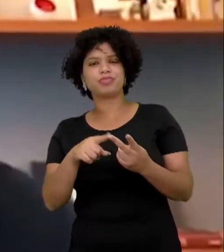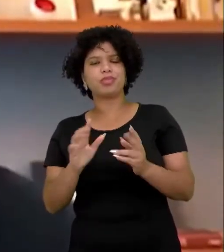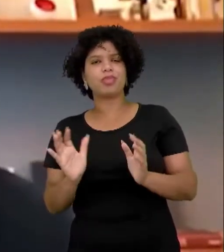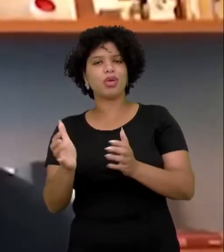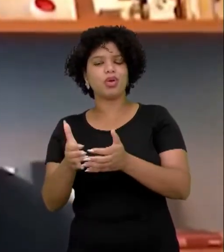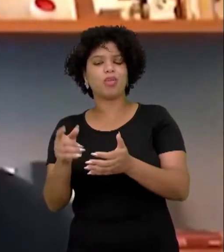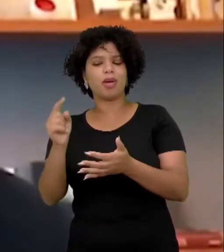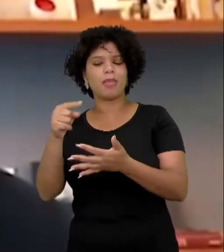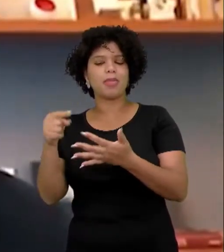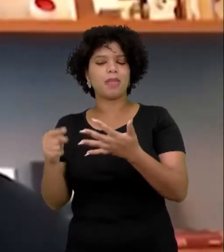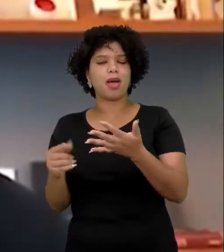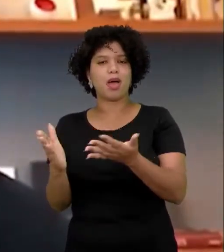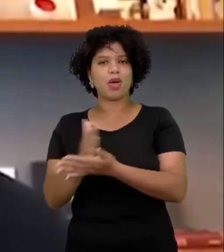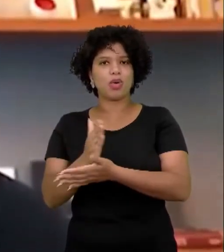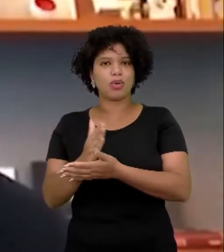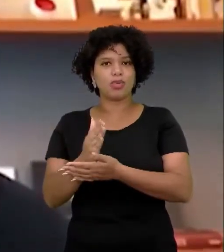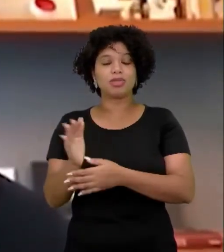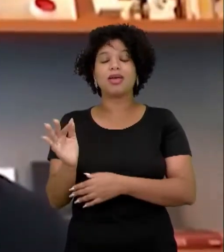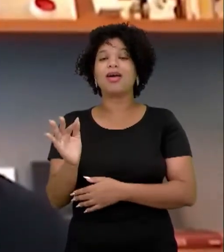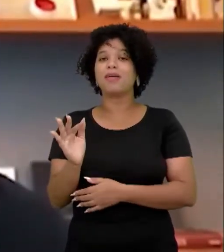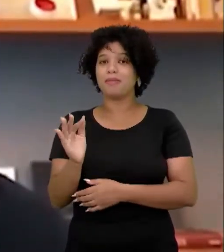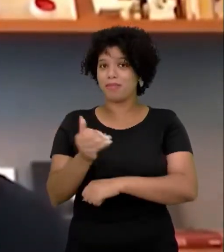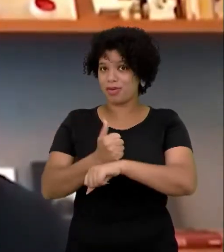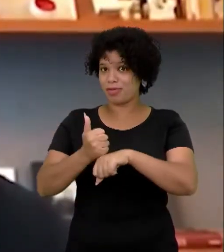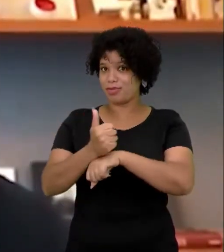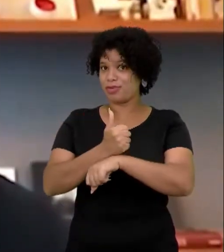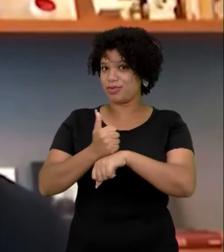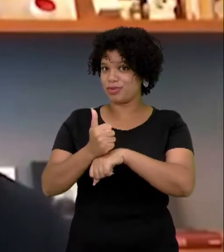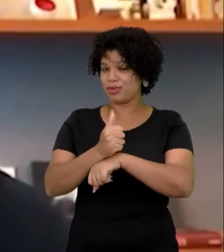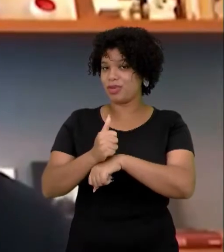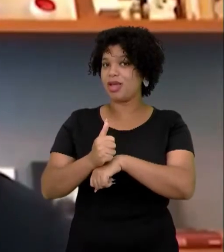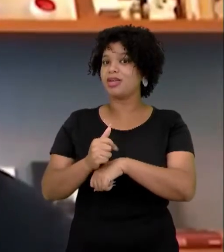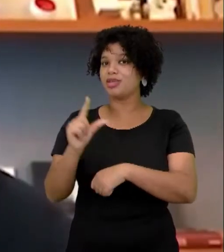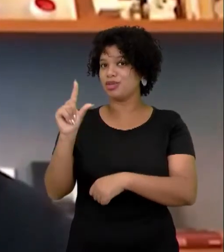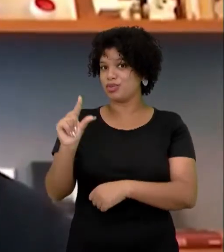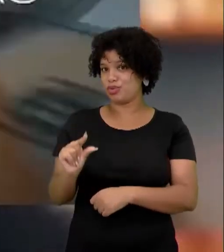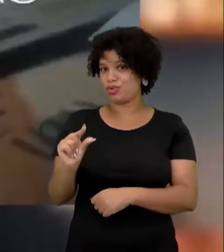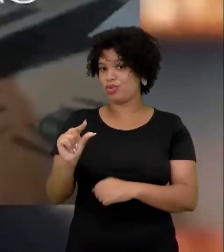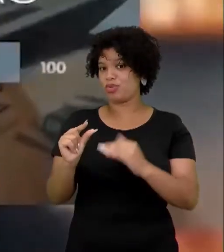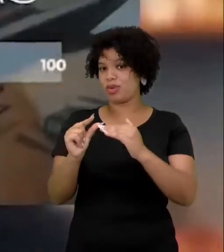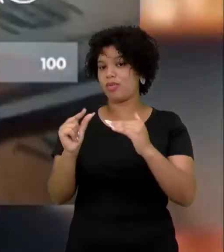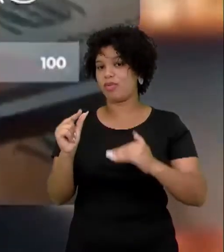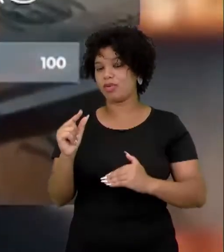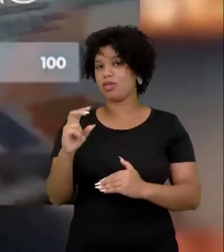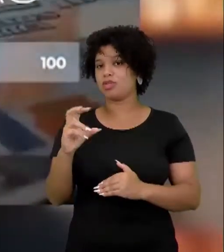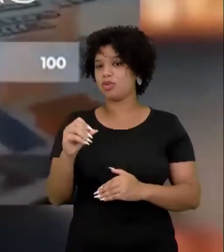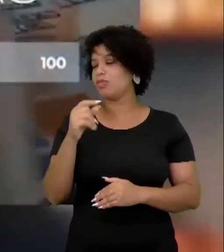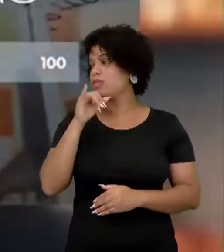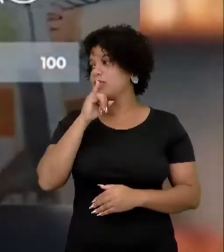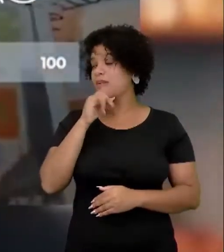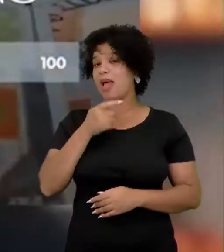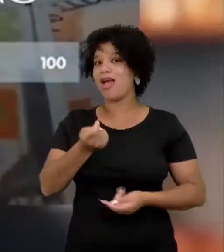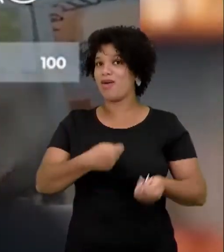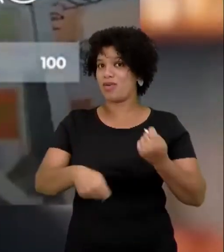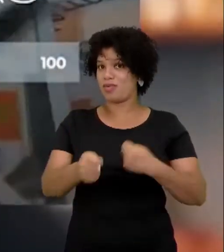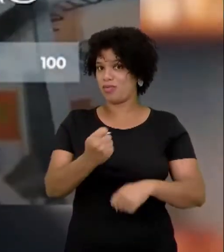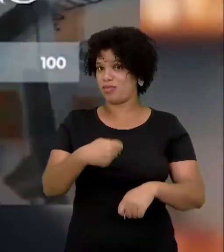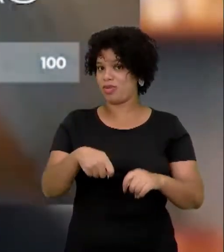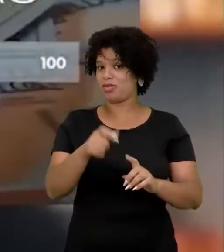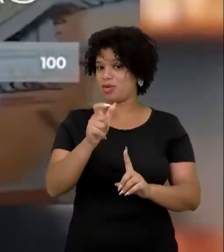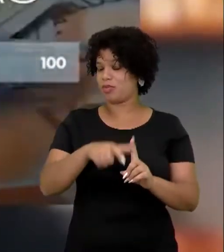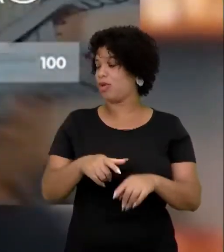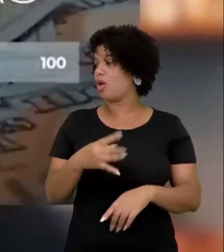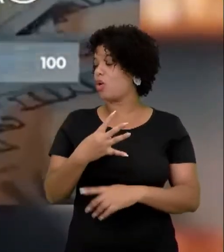probabilidade de extinção é menos do que 50%, mas ainda é relevante. Por exemplo, a minha. Economistas, segundo esse estudo da McKinsey,